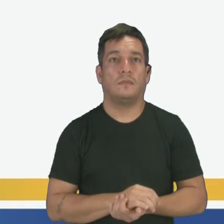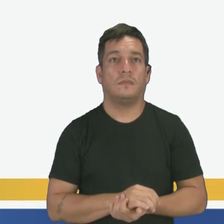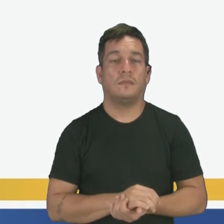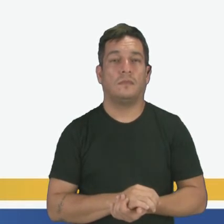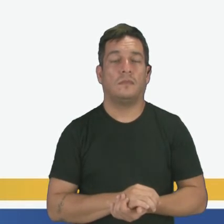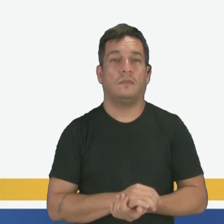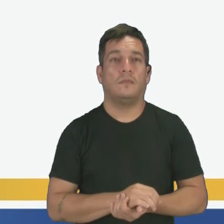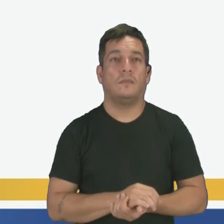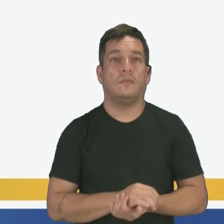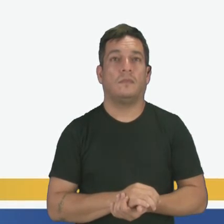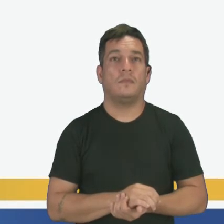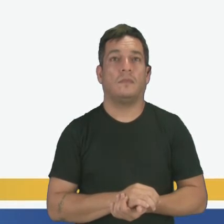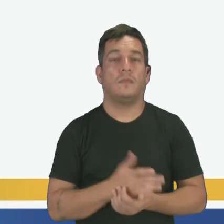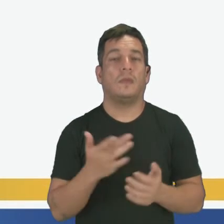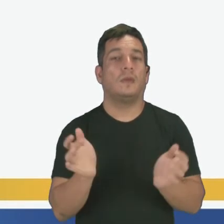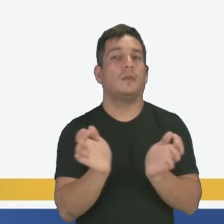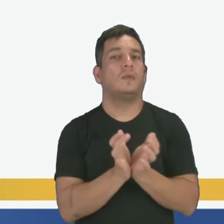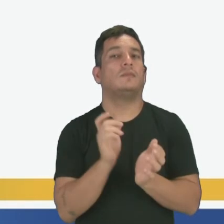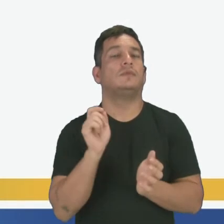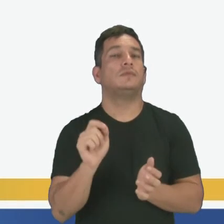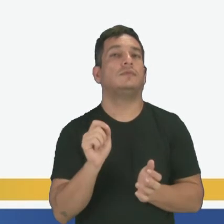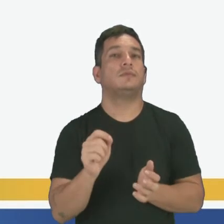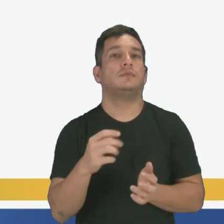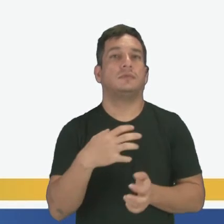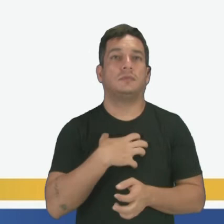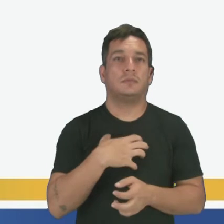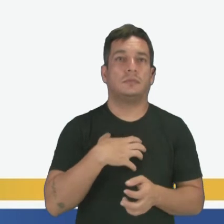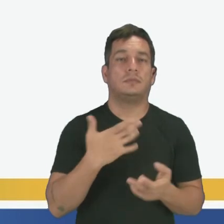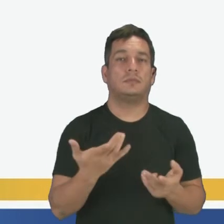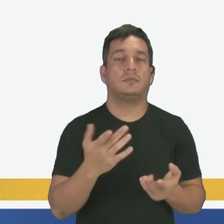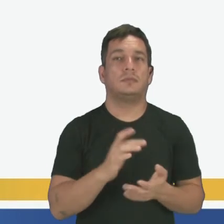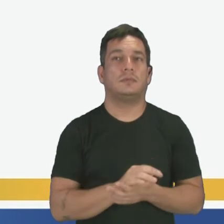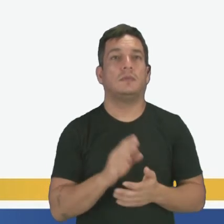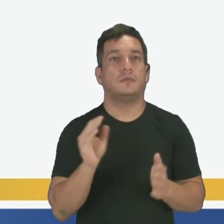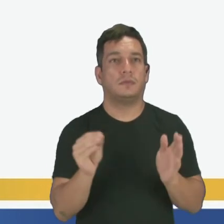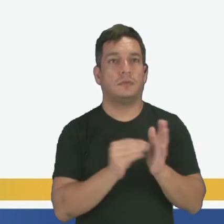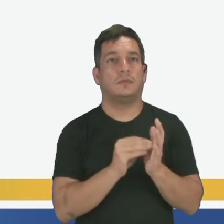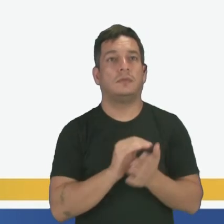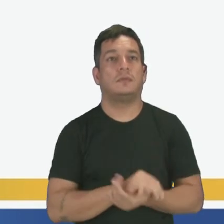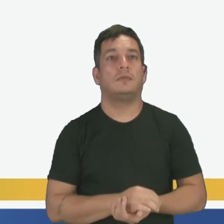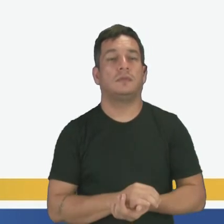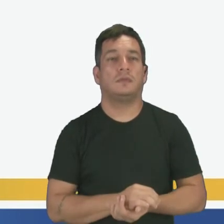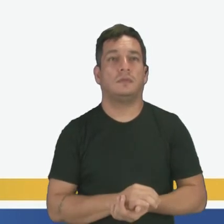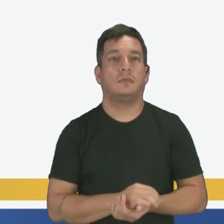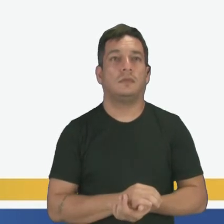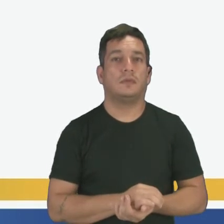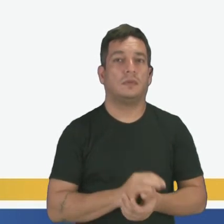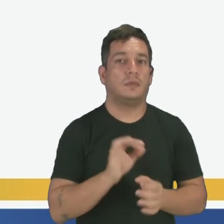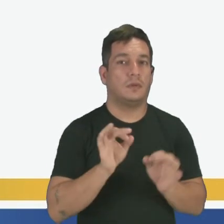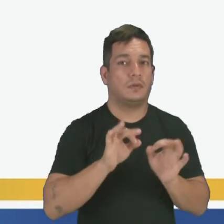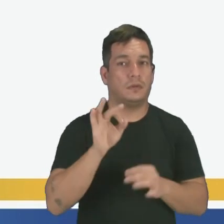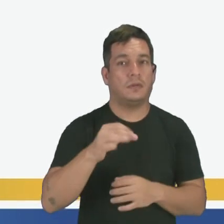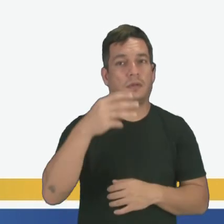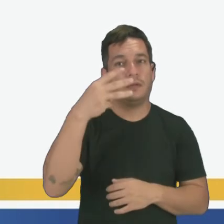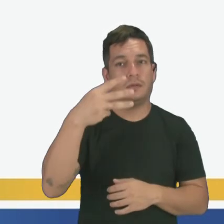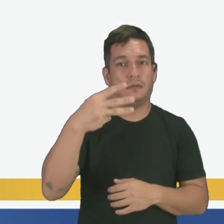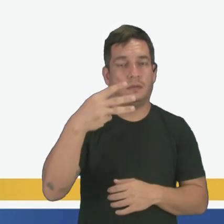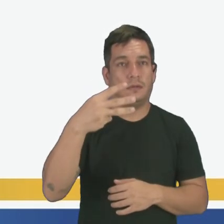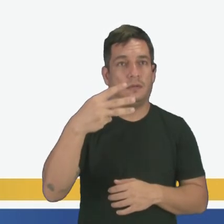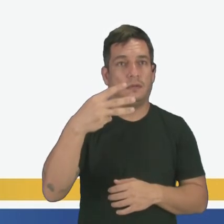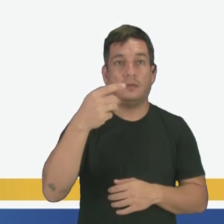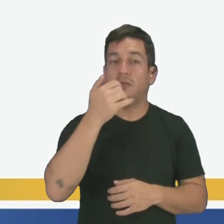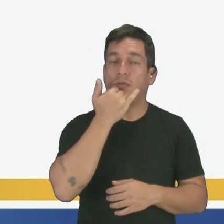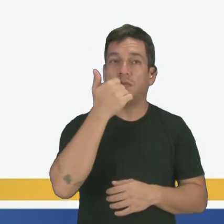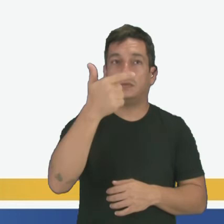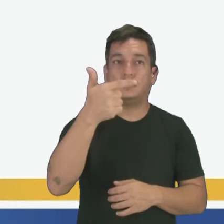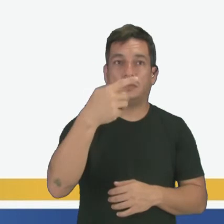Ele está ligado, ele é um conjunto de quê? De atitudes, então você vai enumerar aí, tá? Então a forma correta estaria assim.